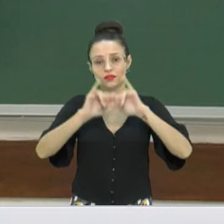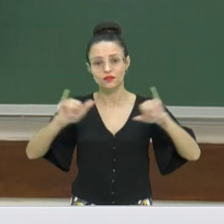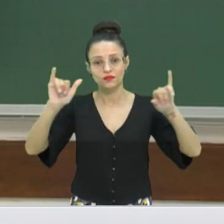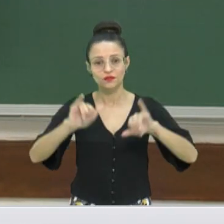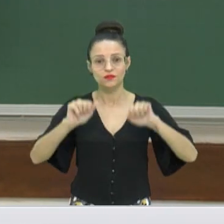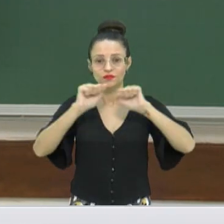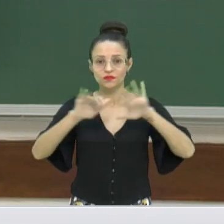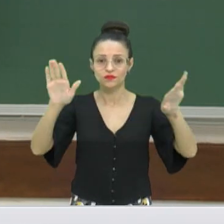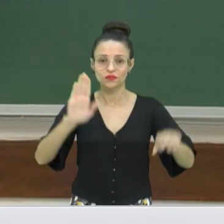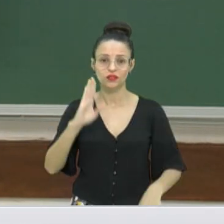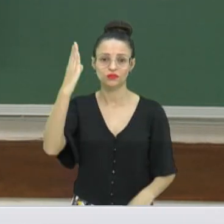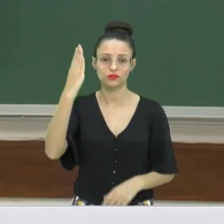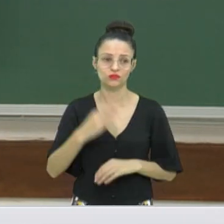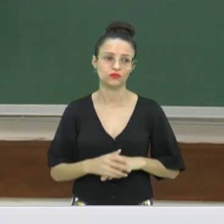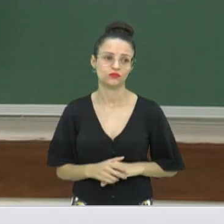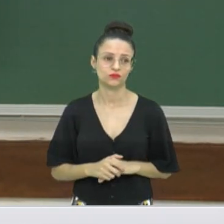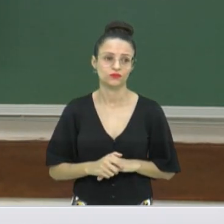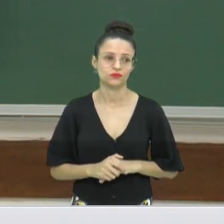falsa.